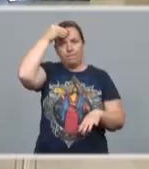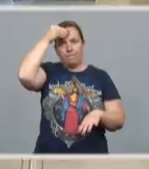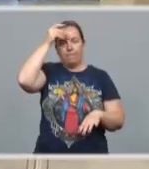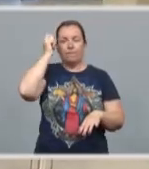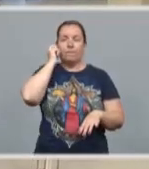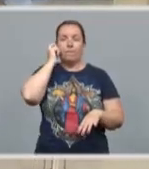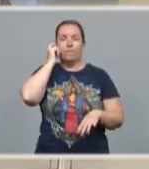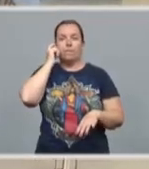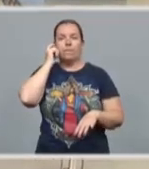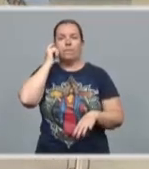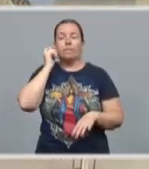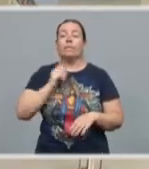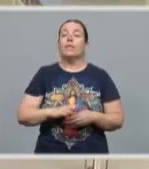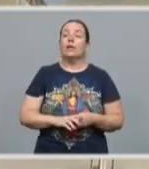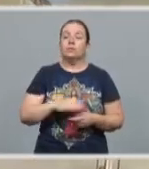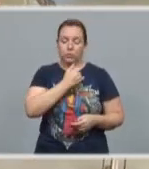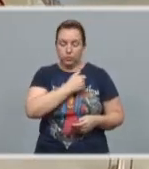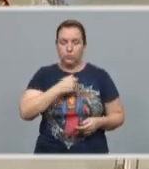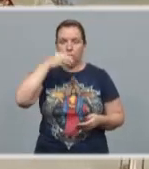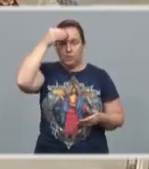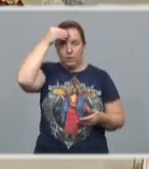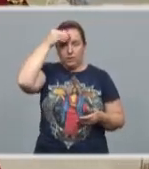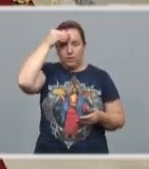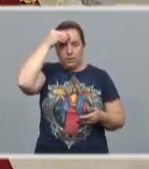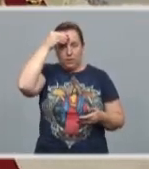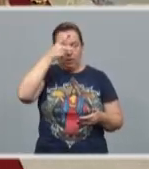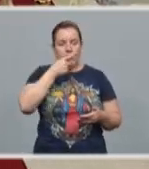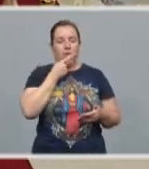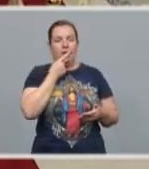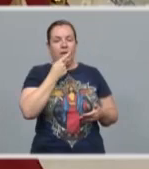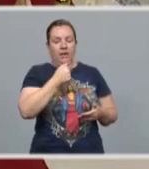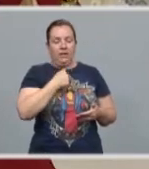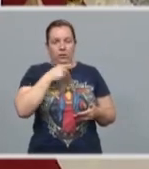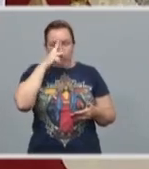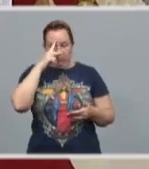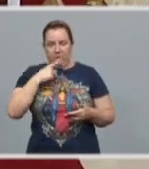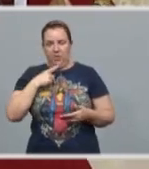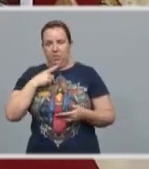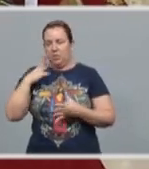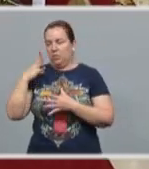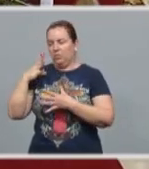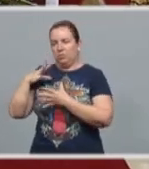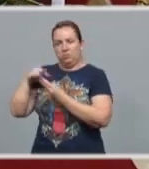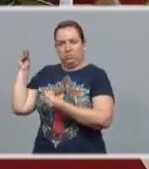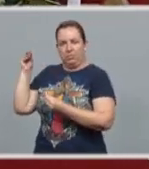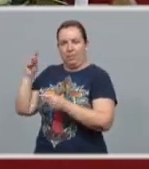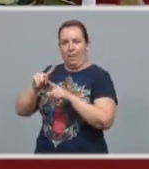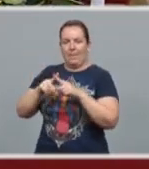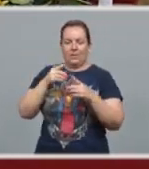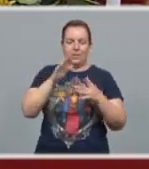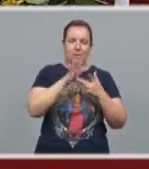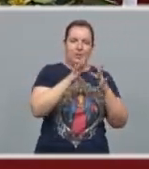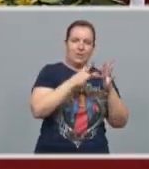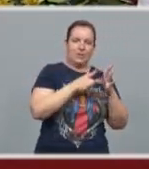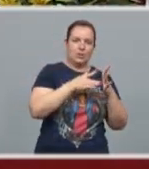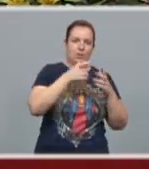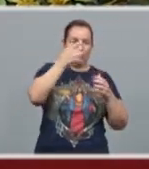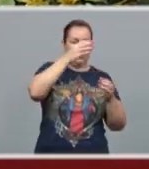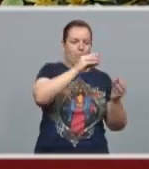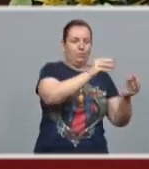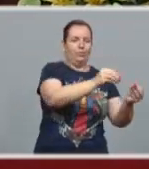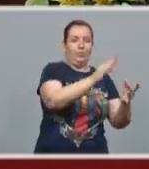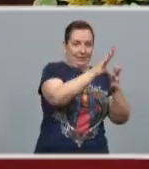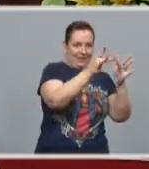como ele mesmo desejou, que eu desapareça e o Cristo apareça em mim. João Batista é aquele que